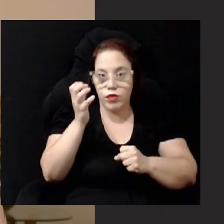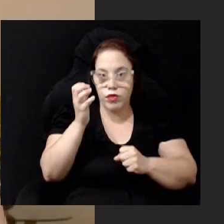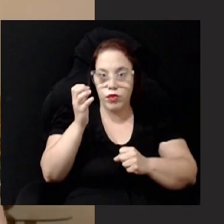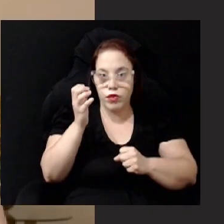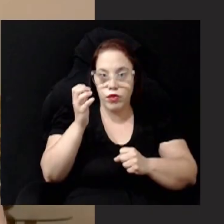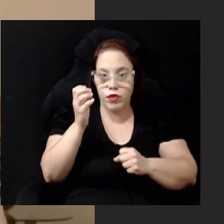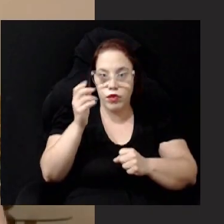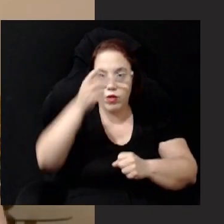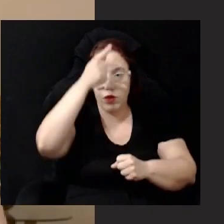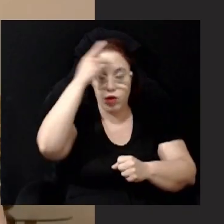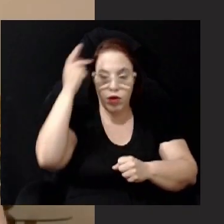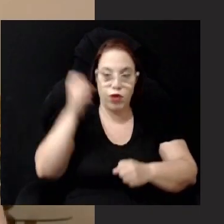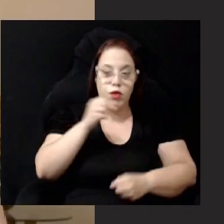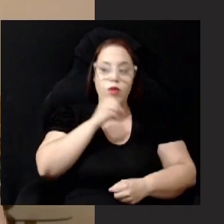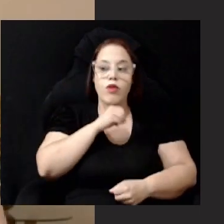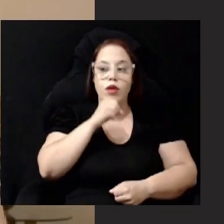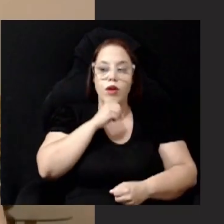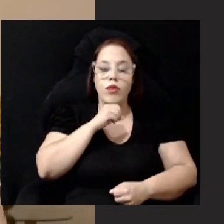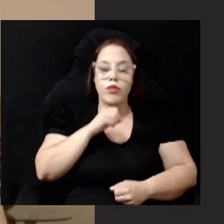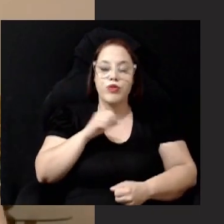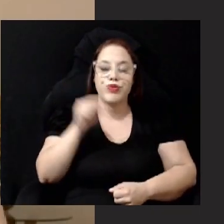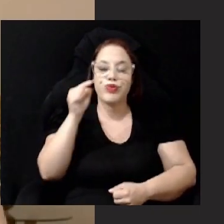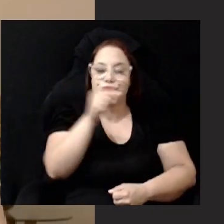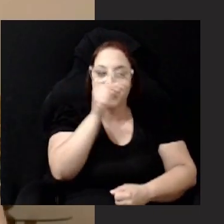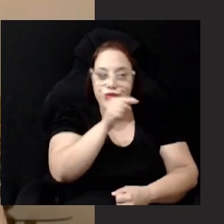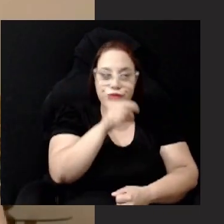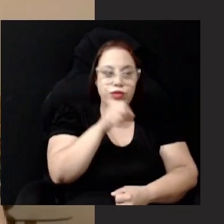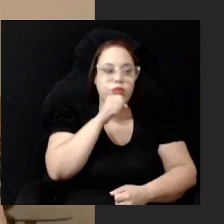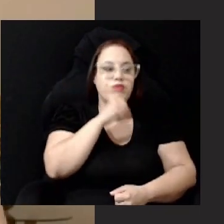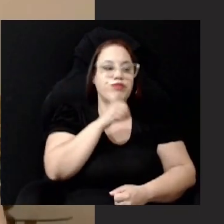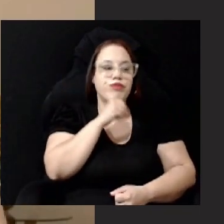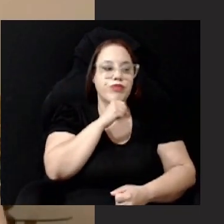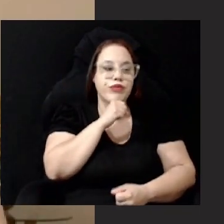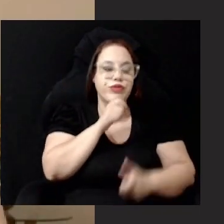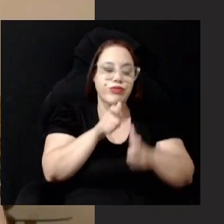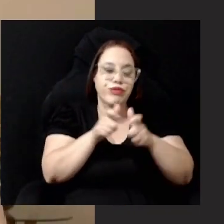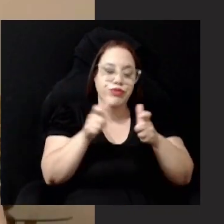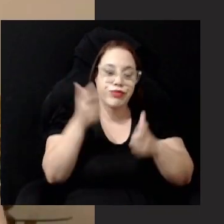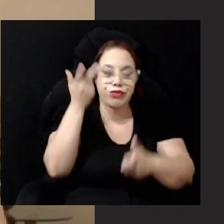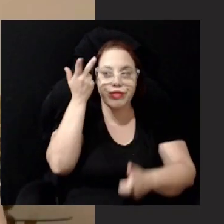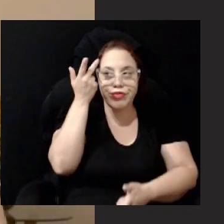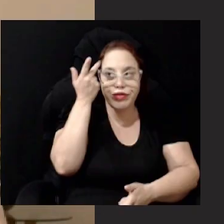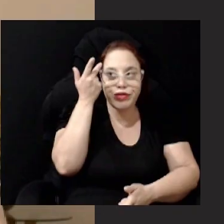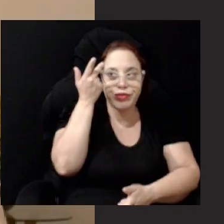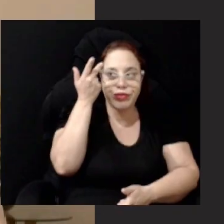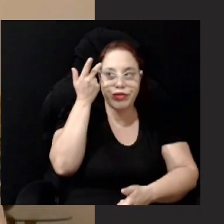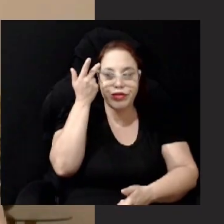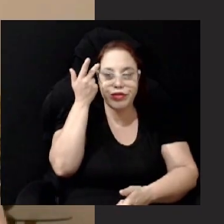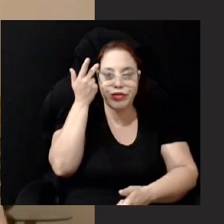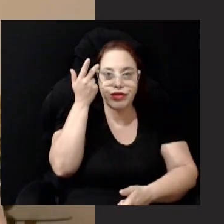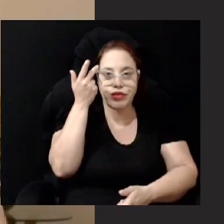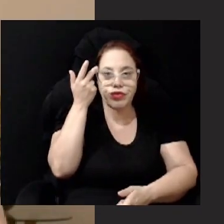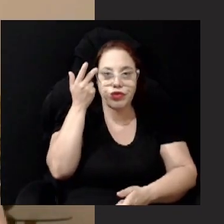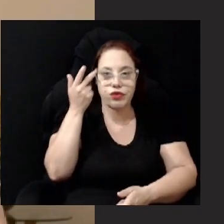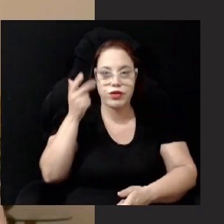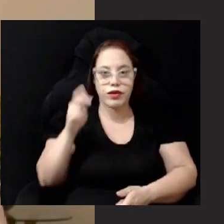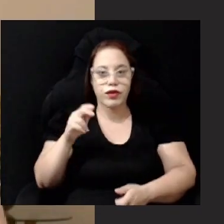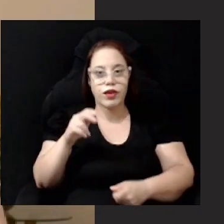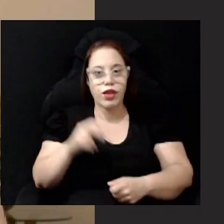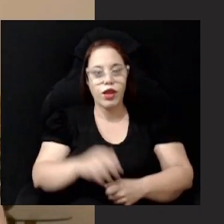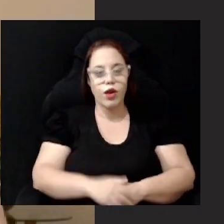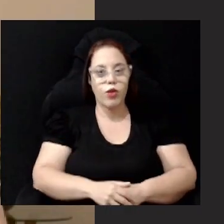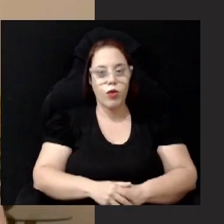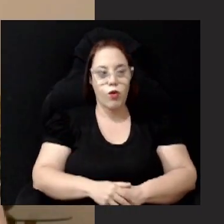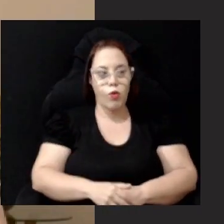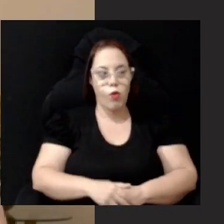acometer as pessoas mais velhas. Nos mais velhos, é muito mais comum as metástases ósseas,